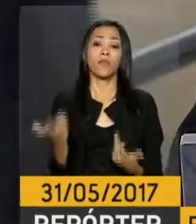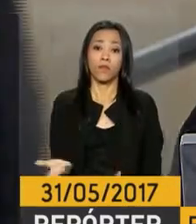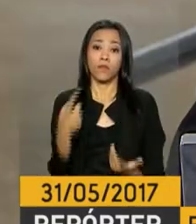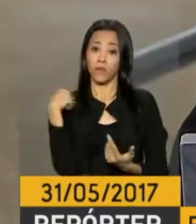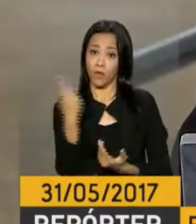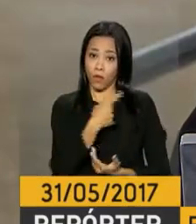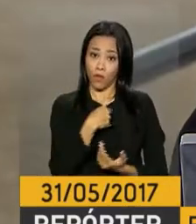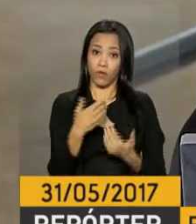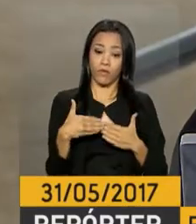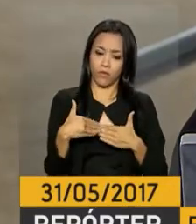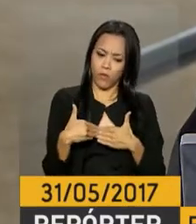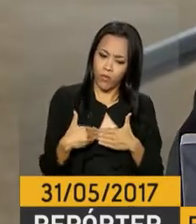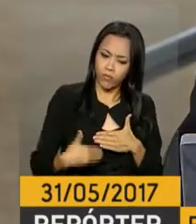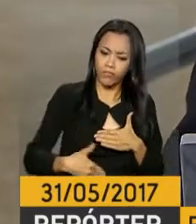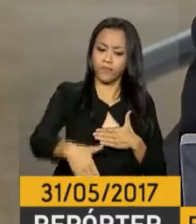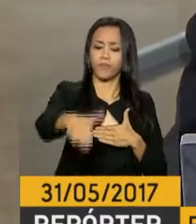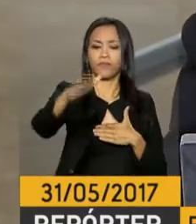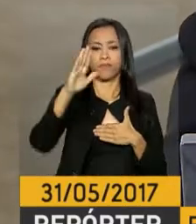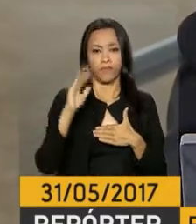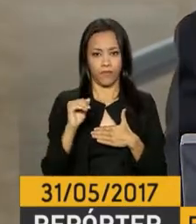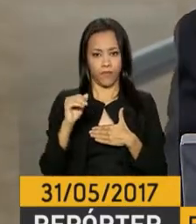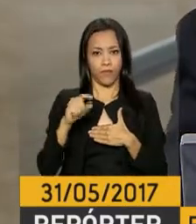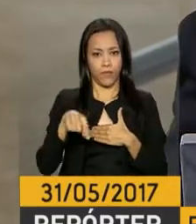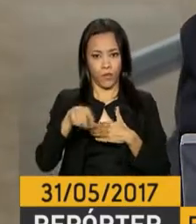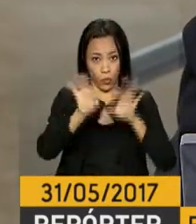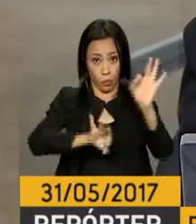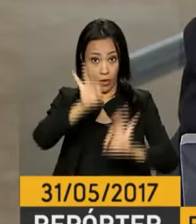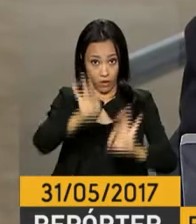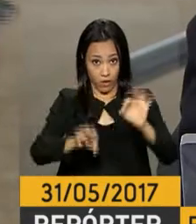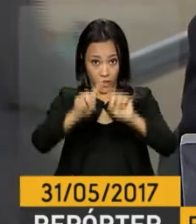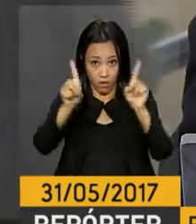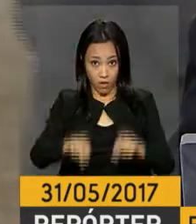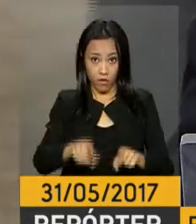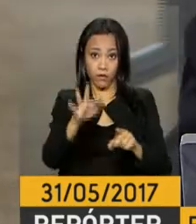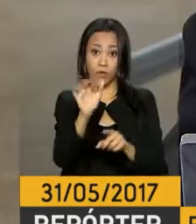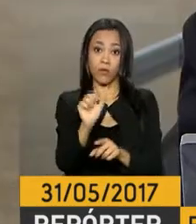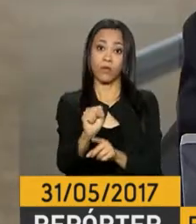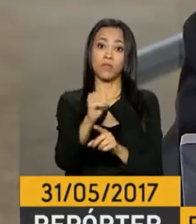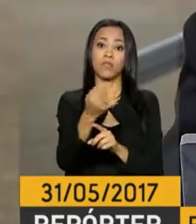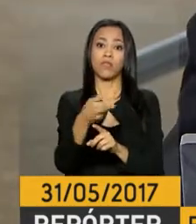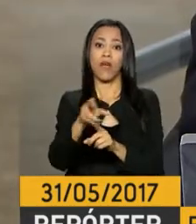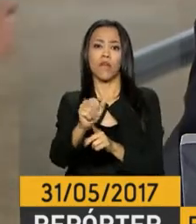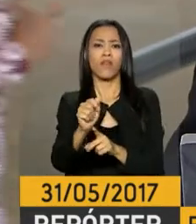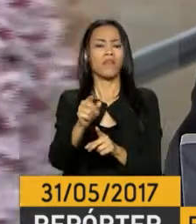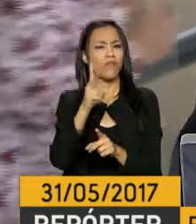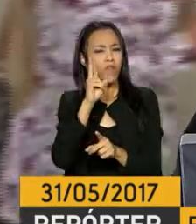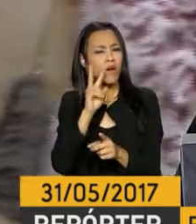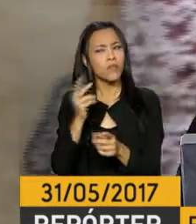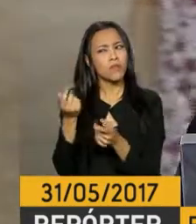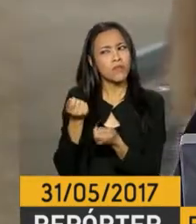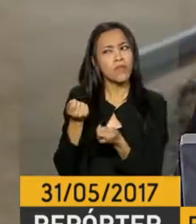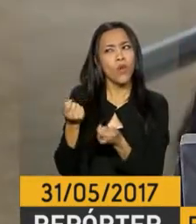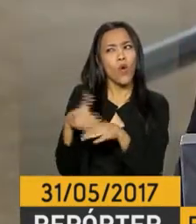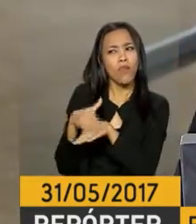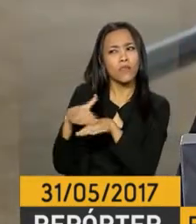longo da execução do Plano Safra, nós conseguimos convencer a Fazenda,